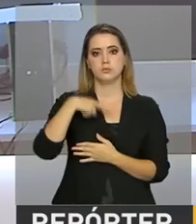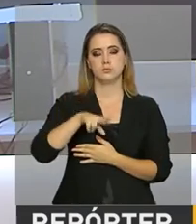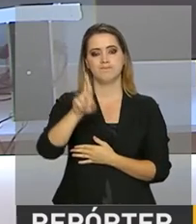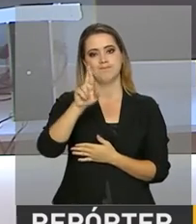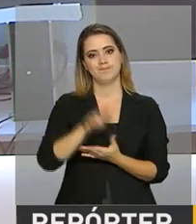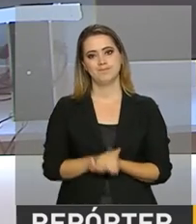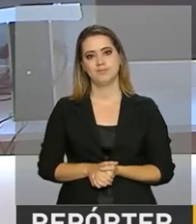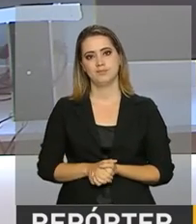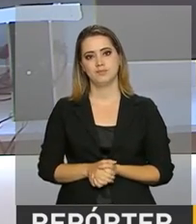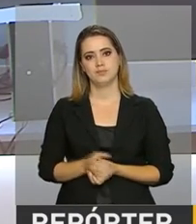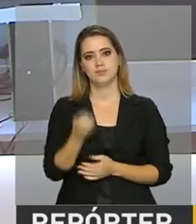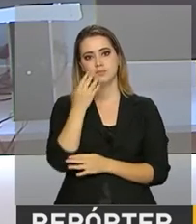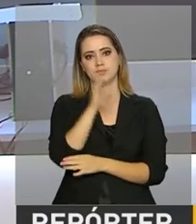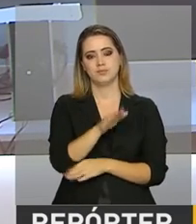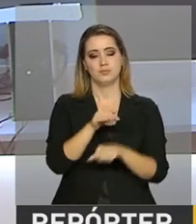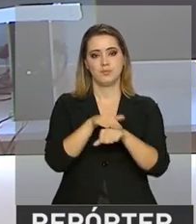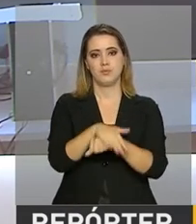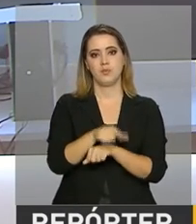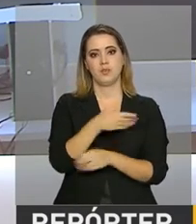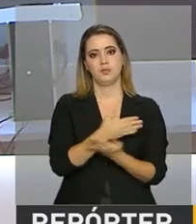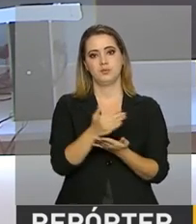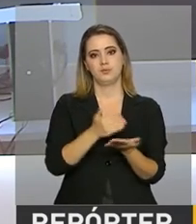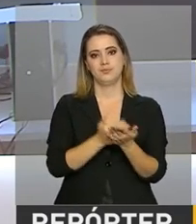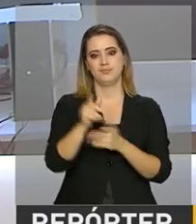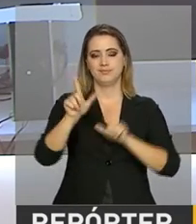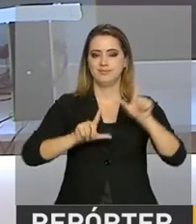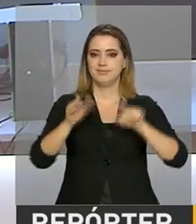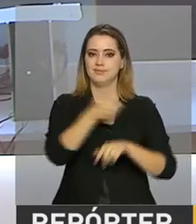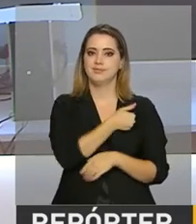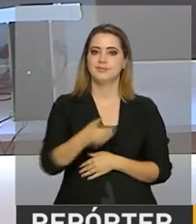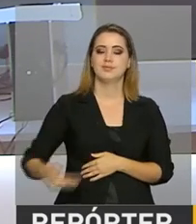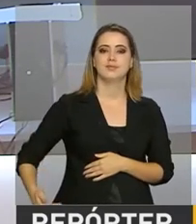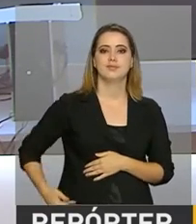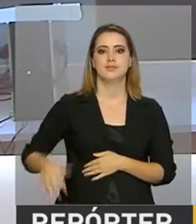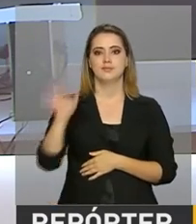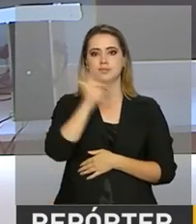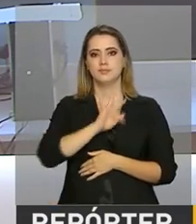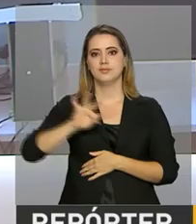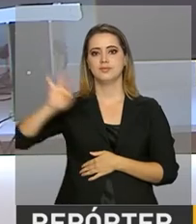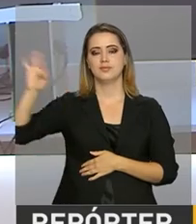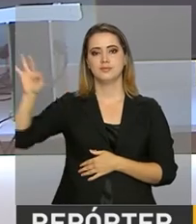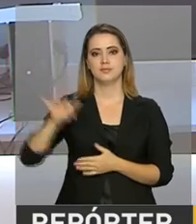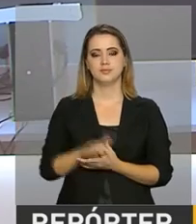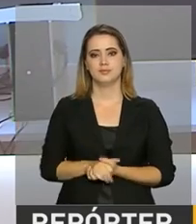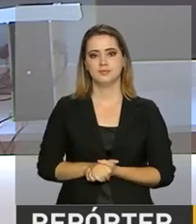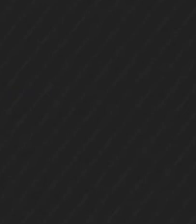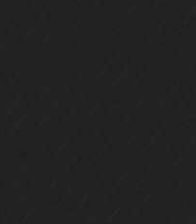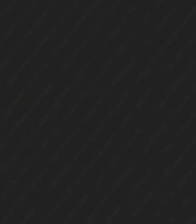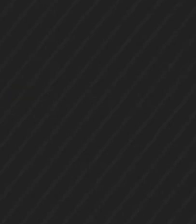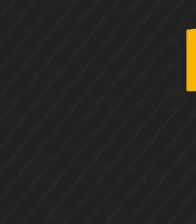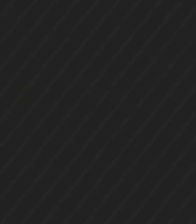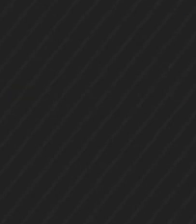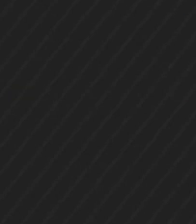repórter ele br boa noite pra você continue com a gente na nbr a tv do governo federal